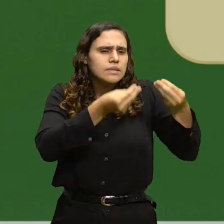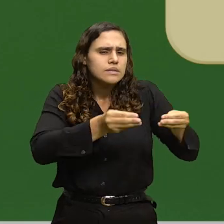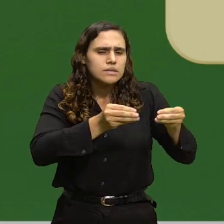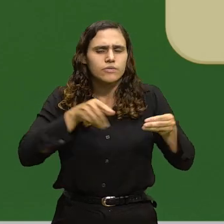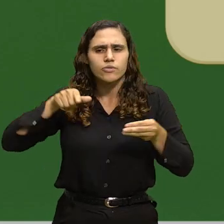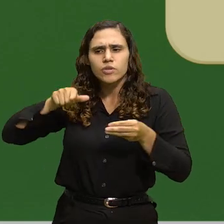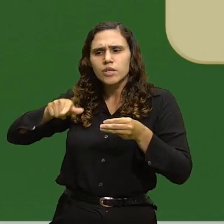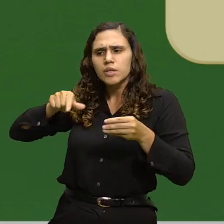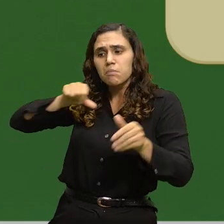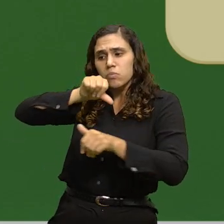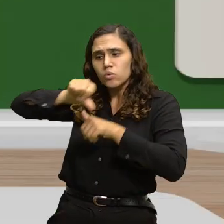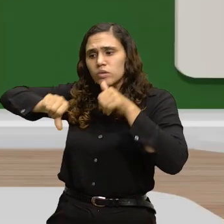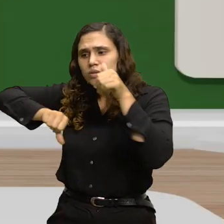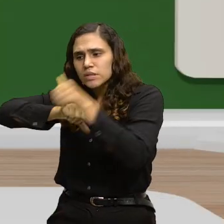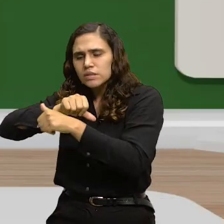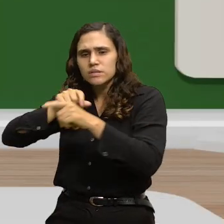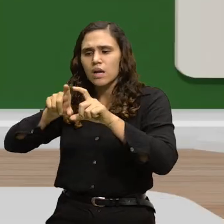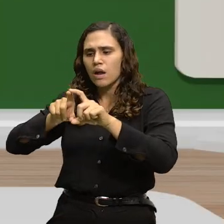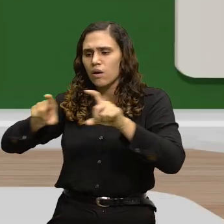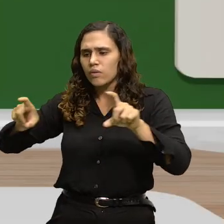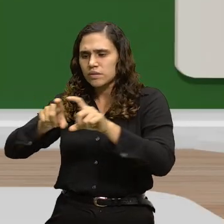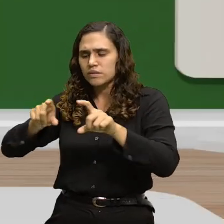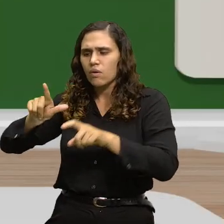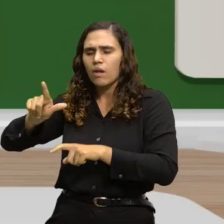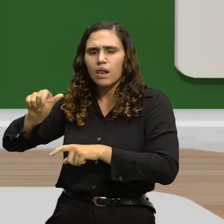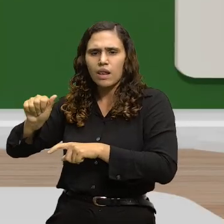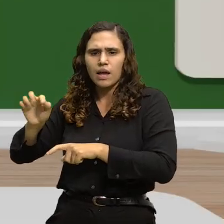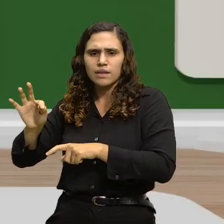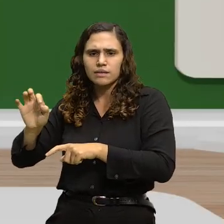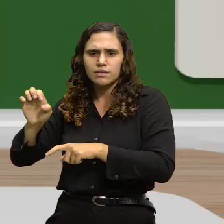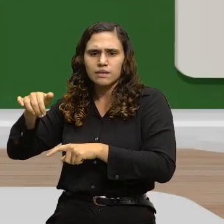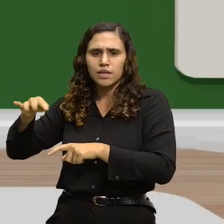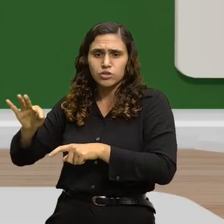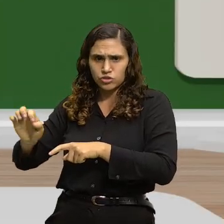fase, eu devo usar a equação do calor latente. É isso?